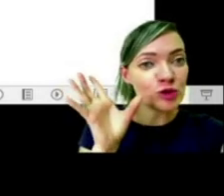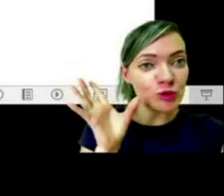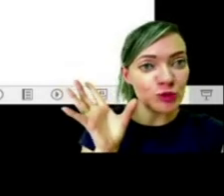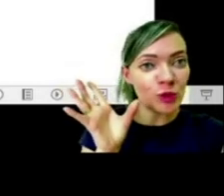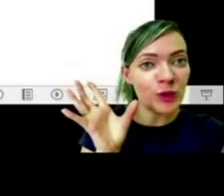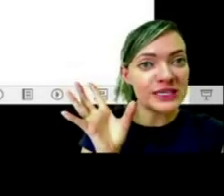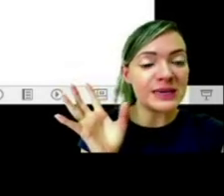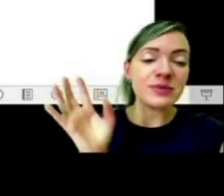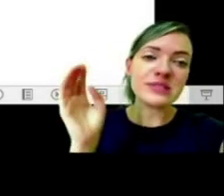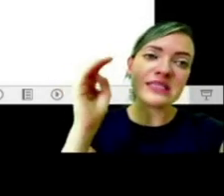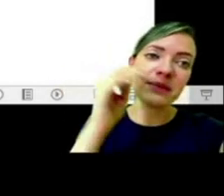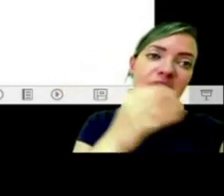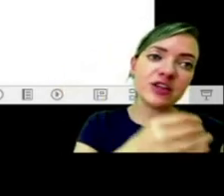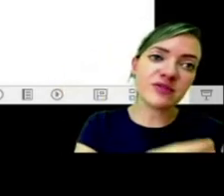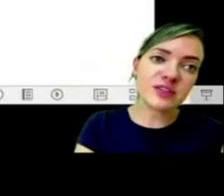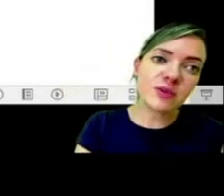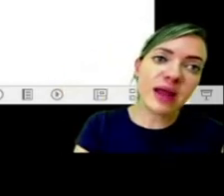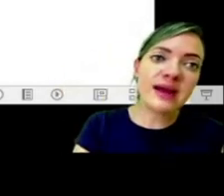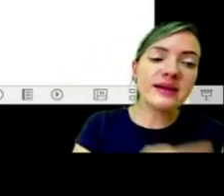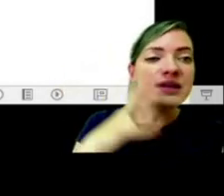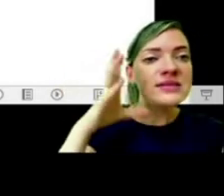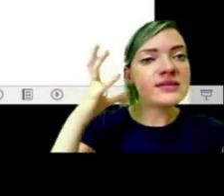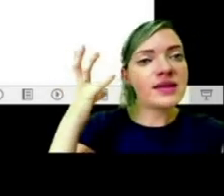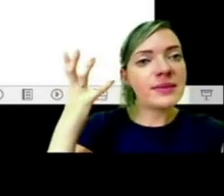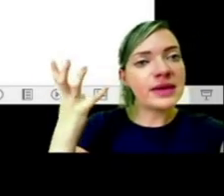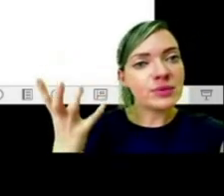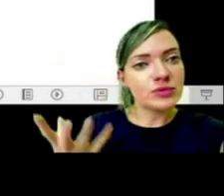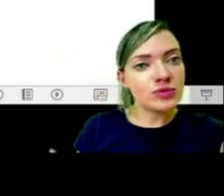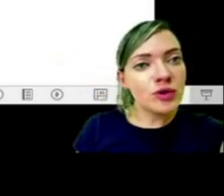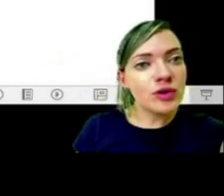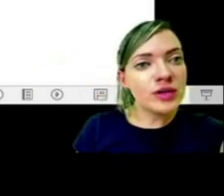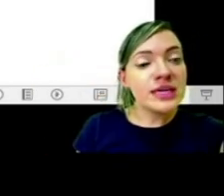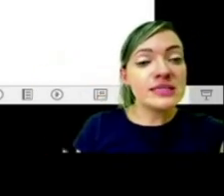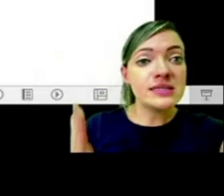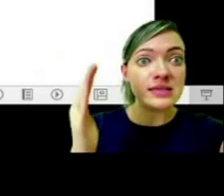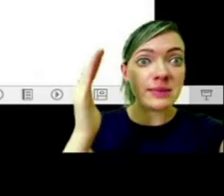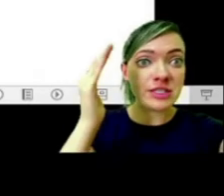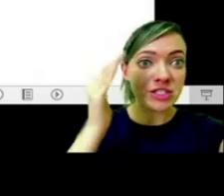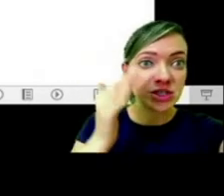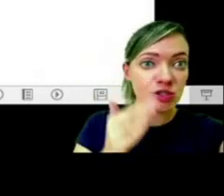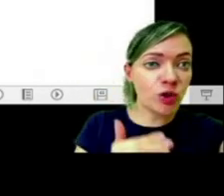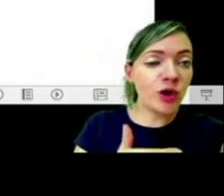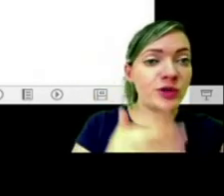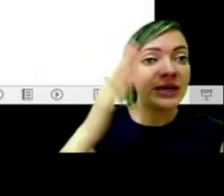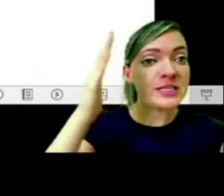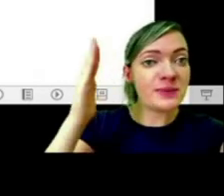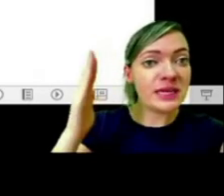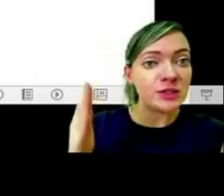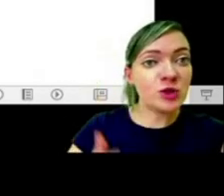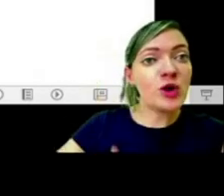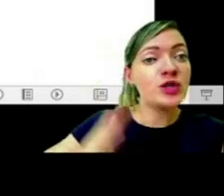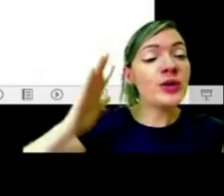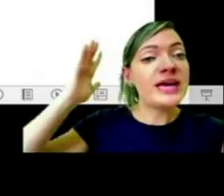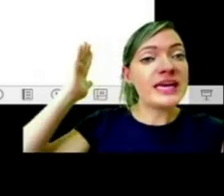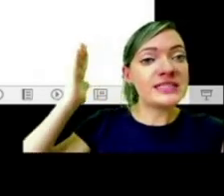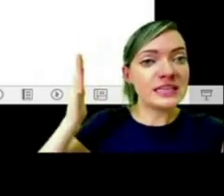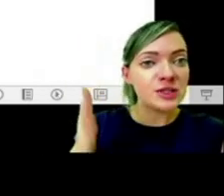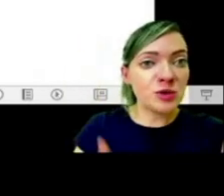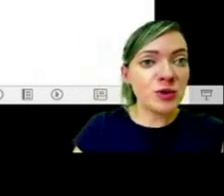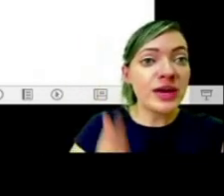Sistemas em conjunto, por exemplo, sistema cardiovascular, sistema reprodutor, sistema digestório,